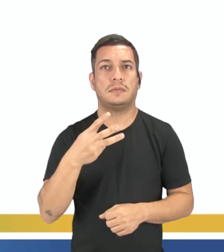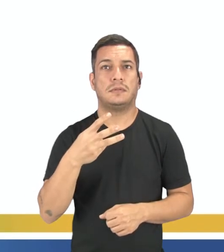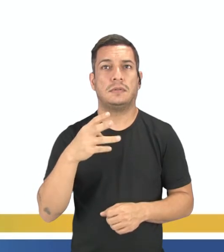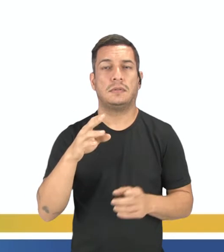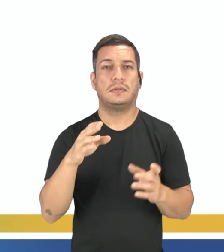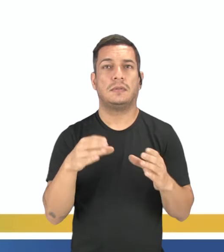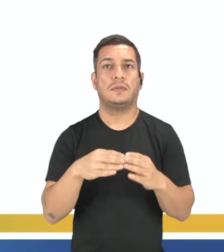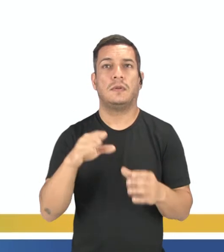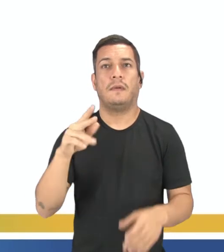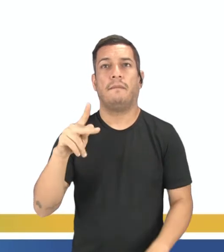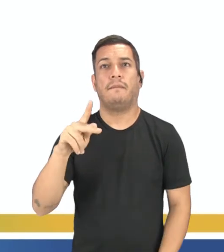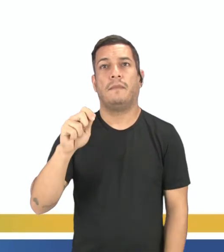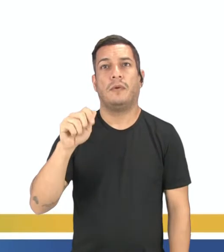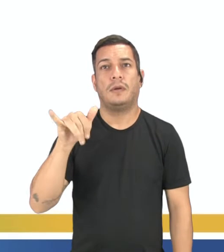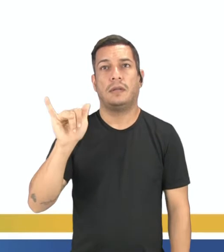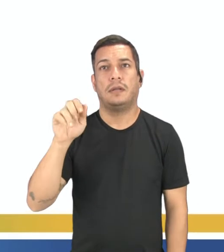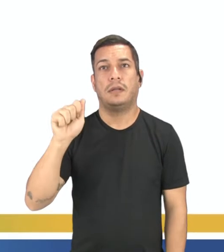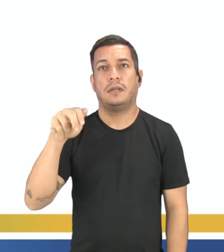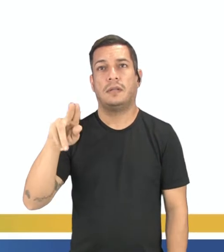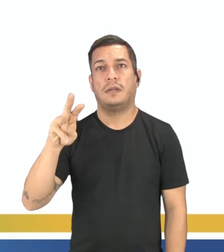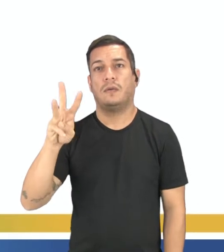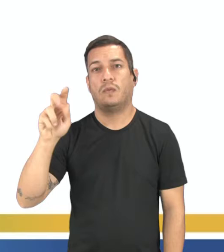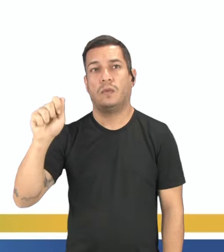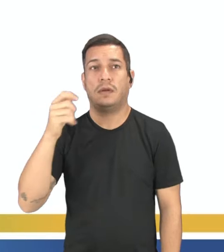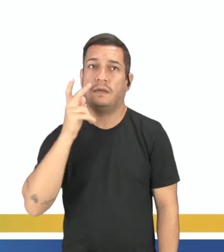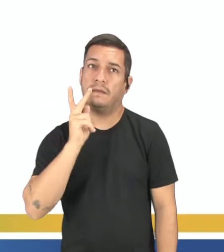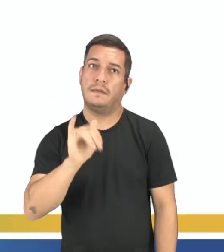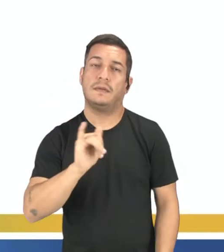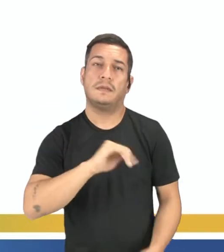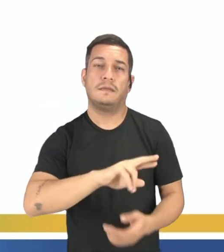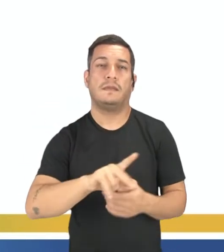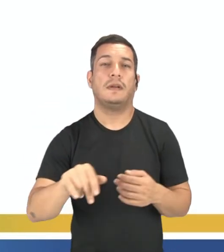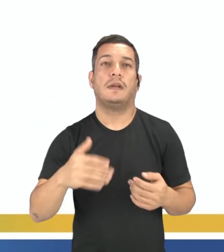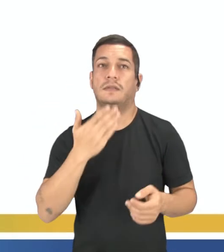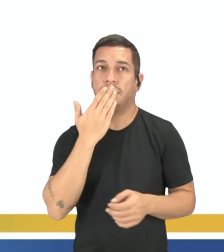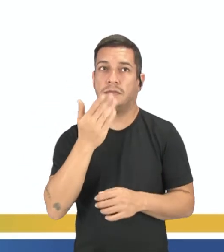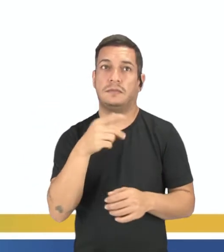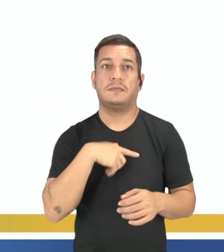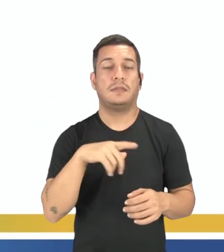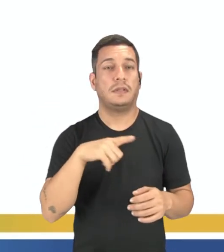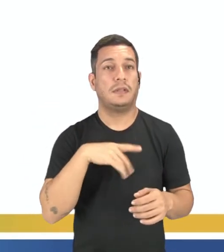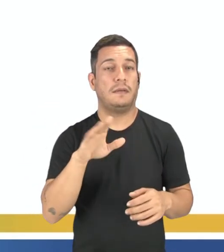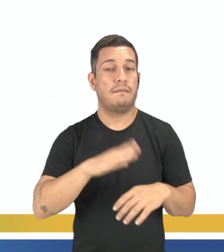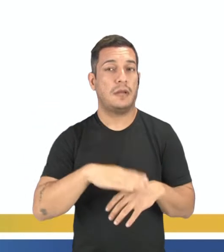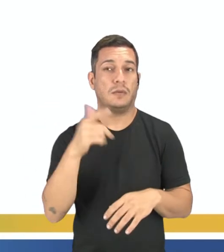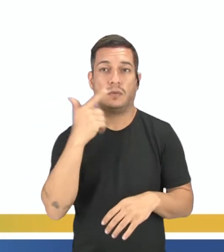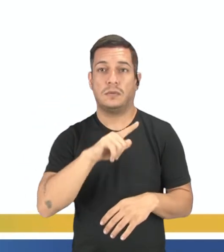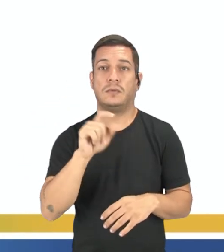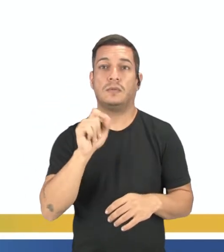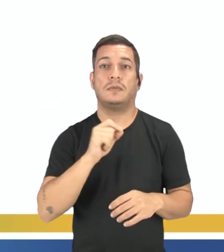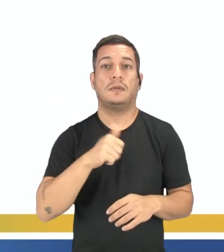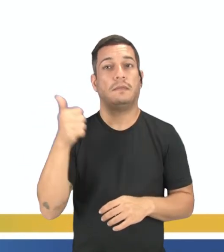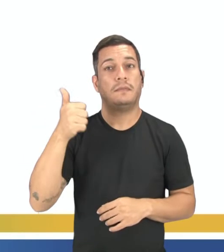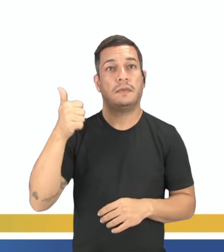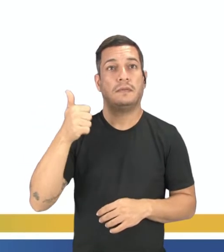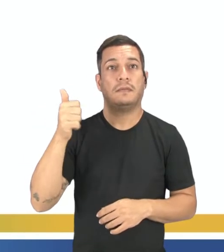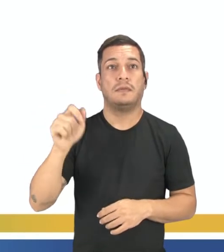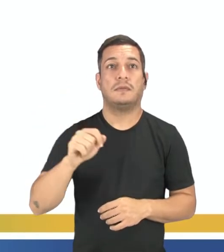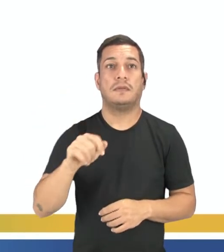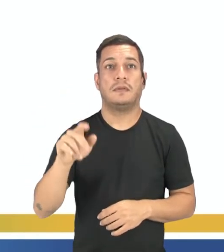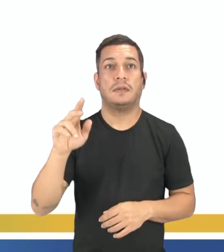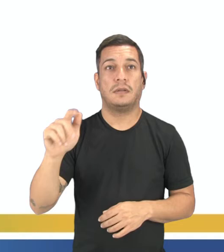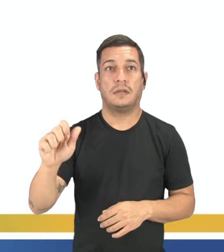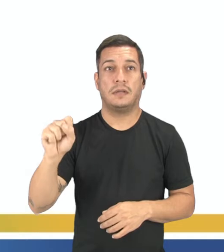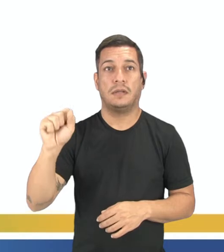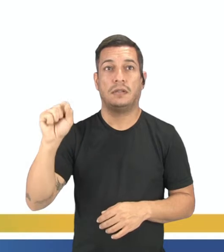na aldeia Poianaua, ela aconteceu várias modalidades, como eu disse a vocês, e a etnia que mais conquistou primeiro